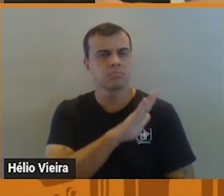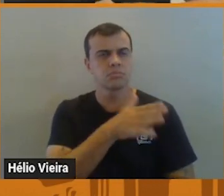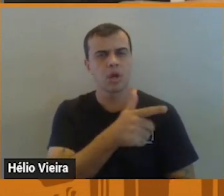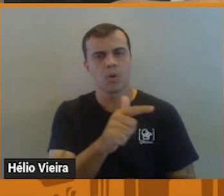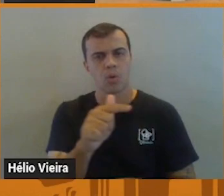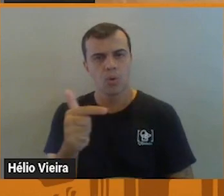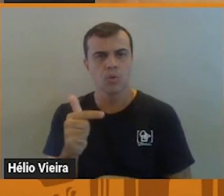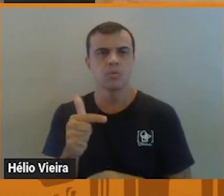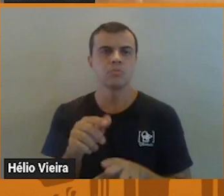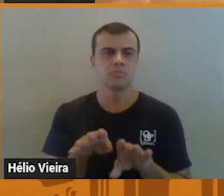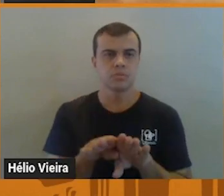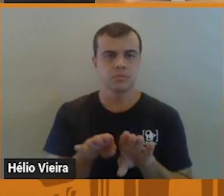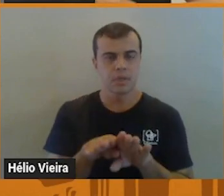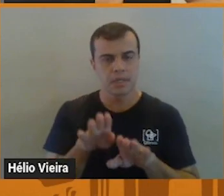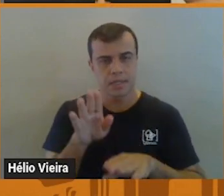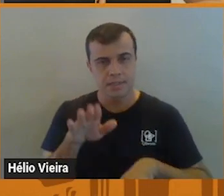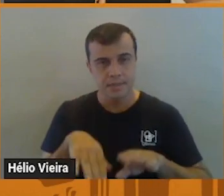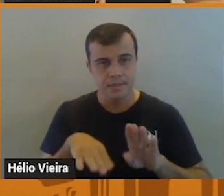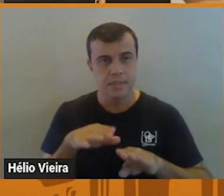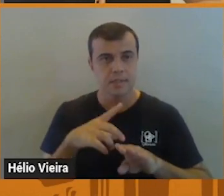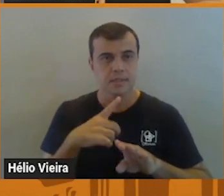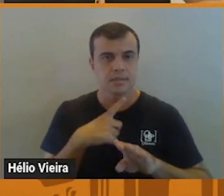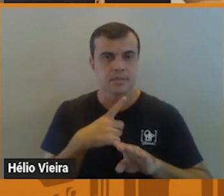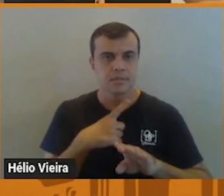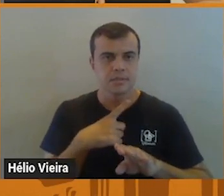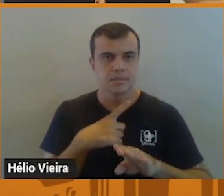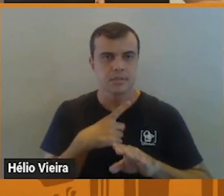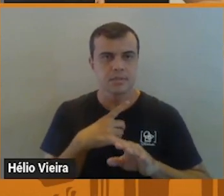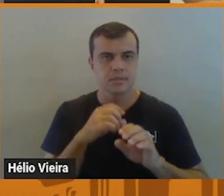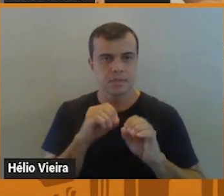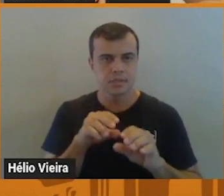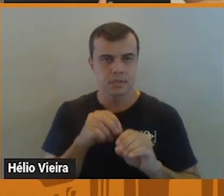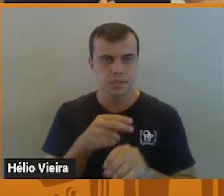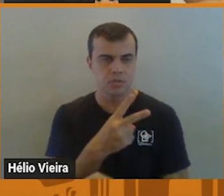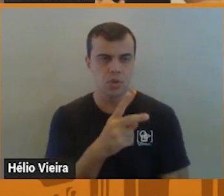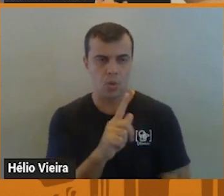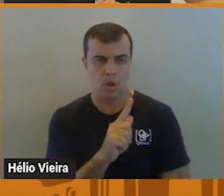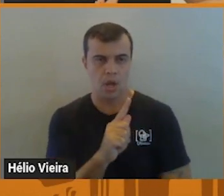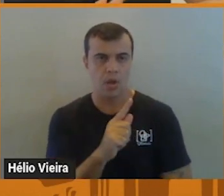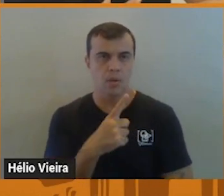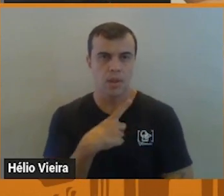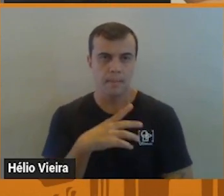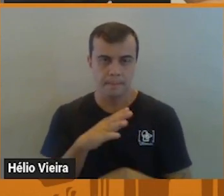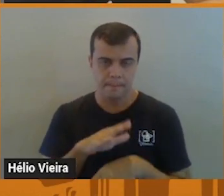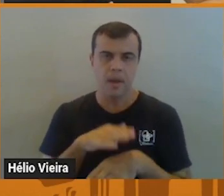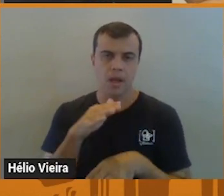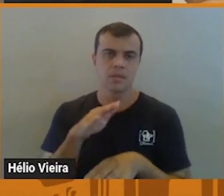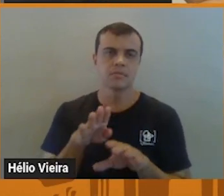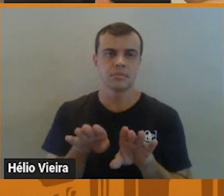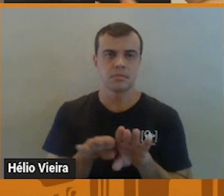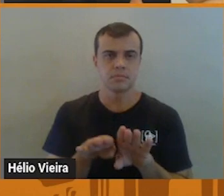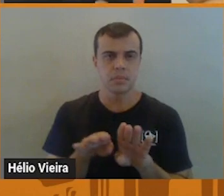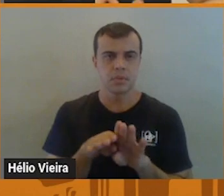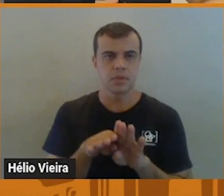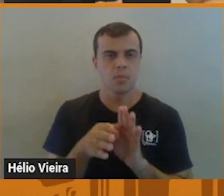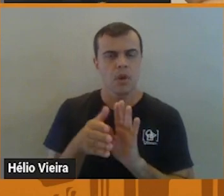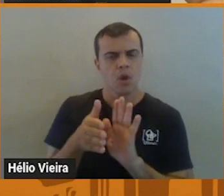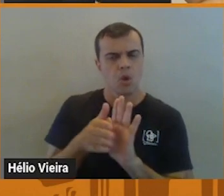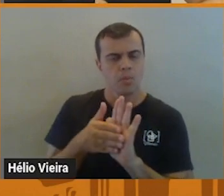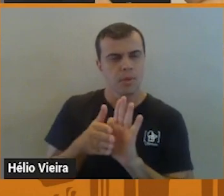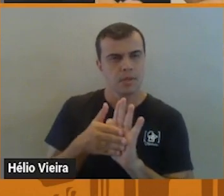no caso, de repente, de ensino médio, pode ser um número maior e até uma